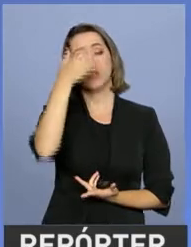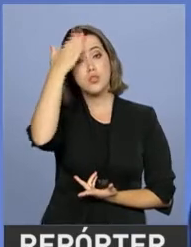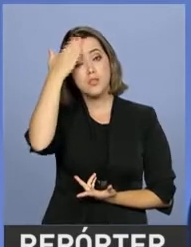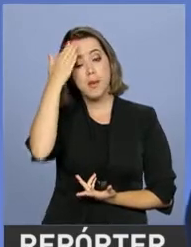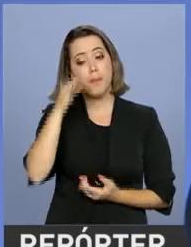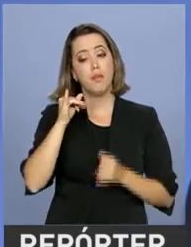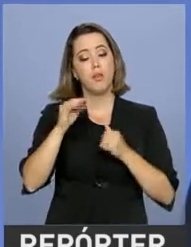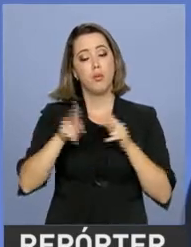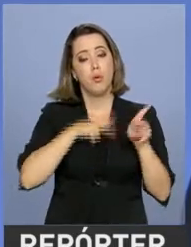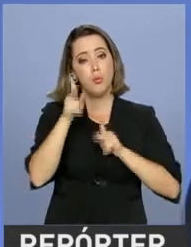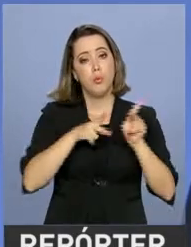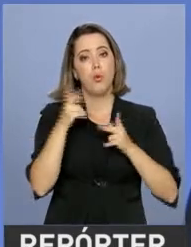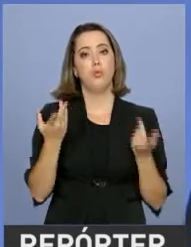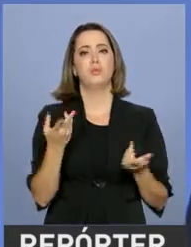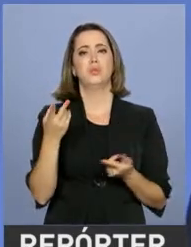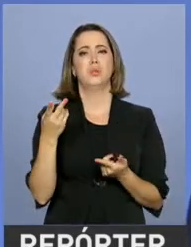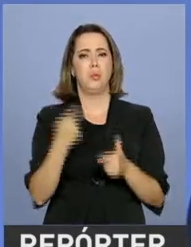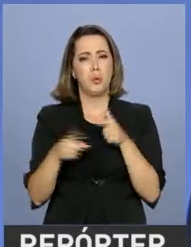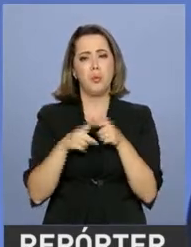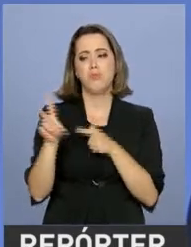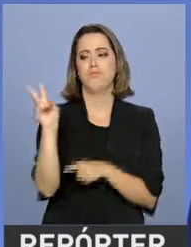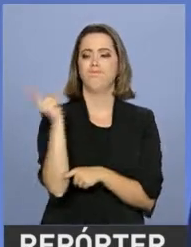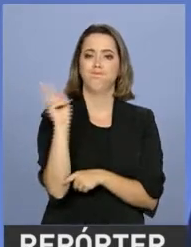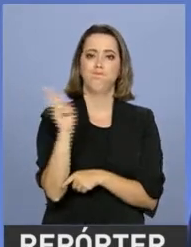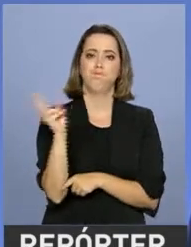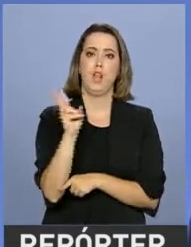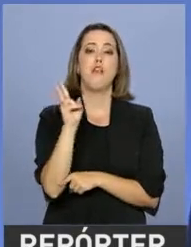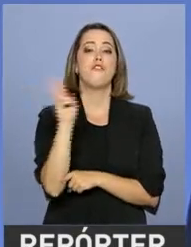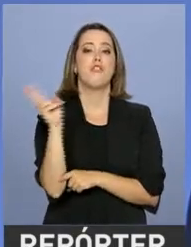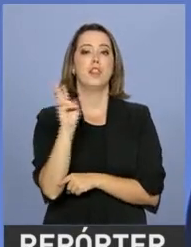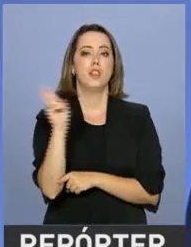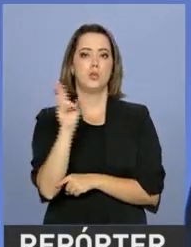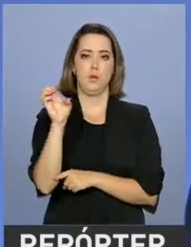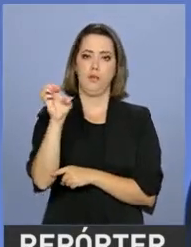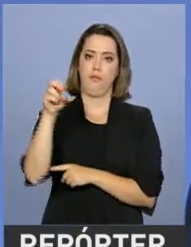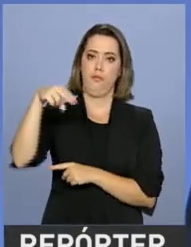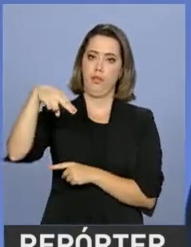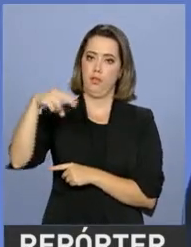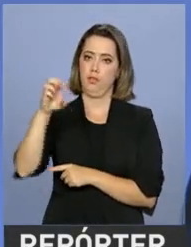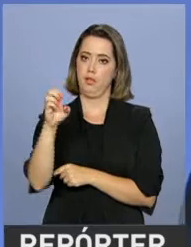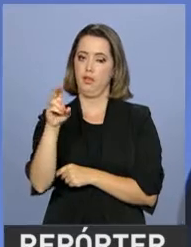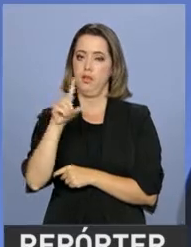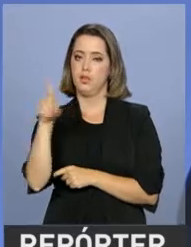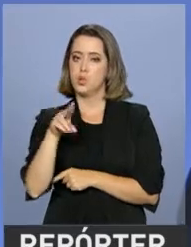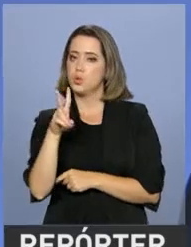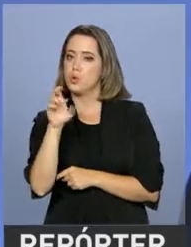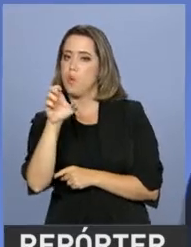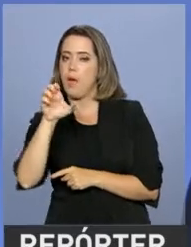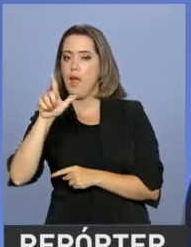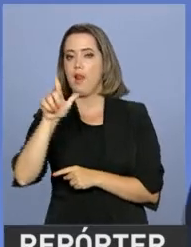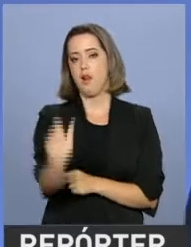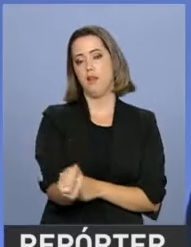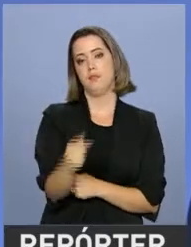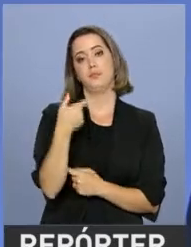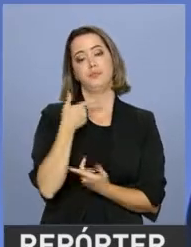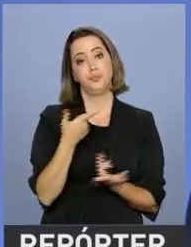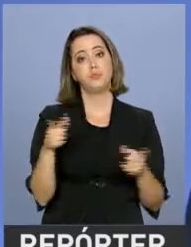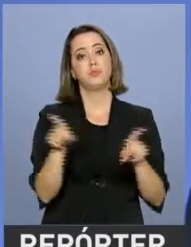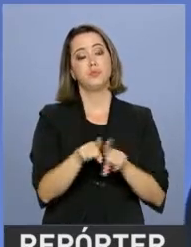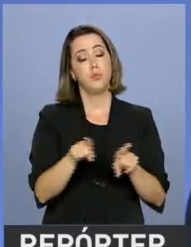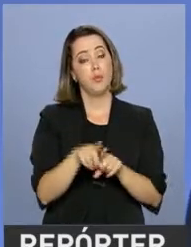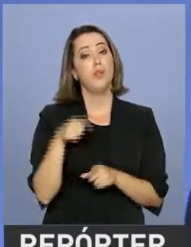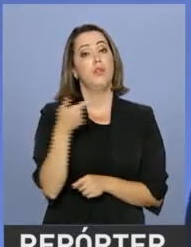da crise na semana respeito a prerrogativa da assembléia a